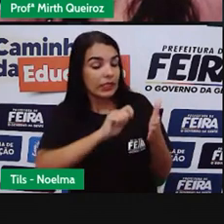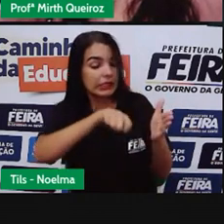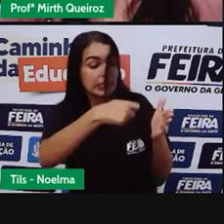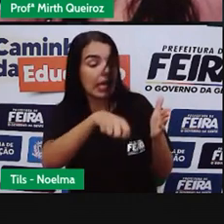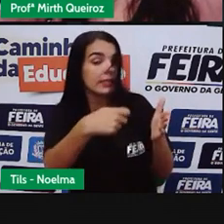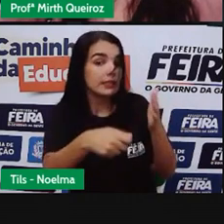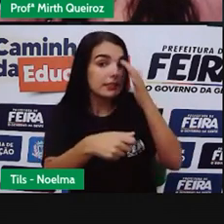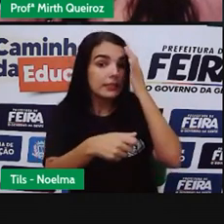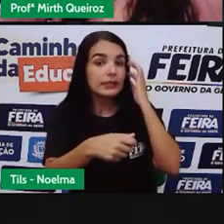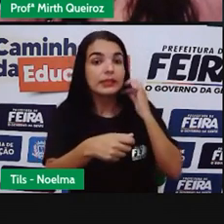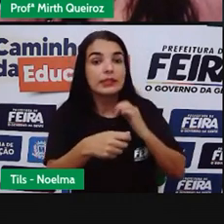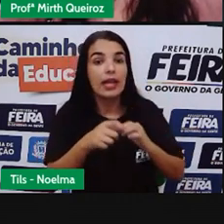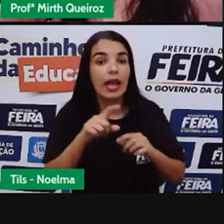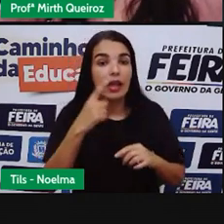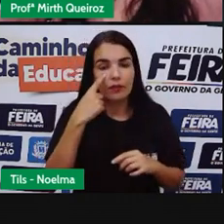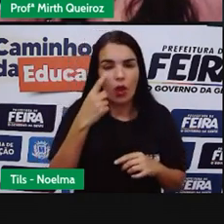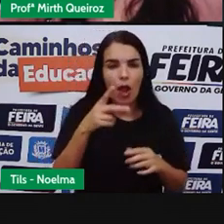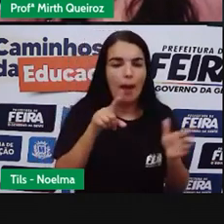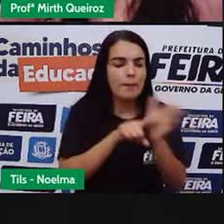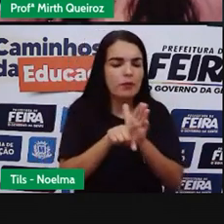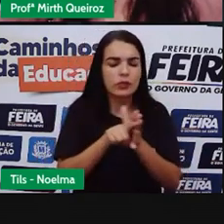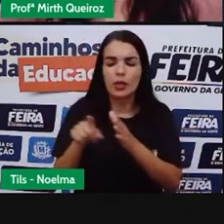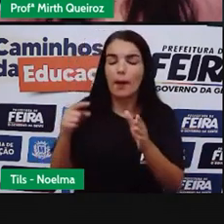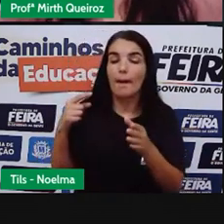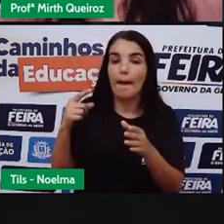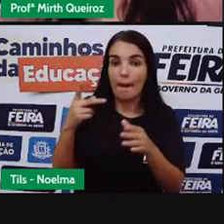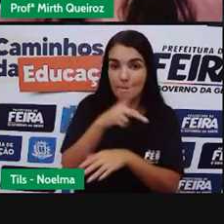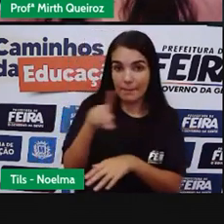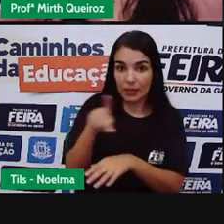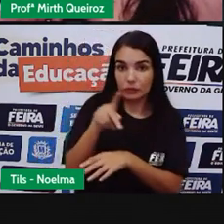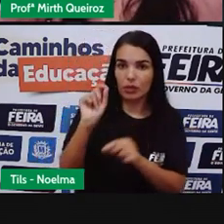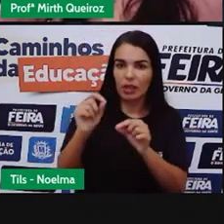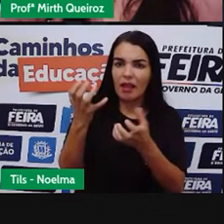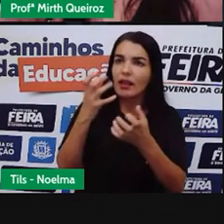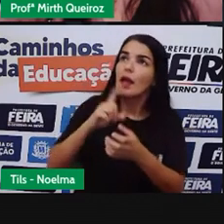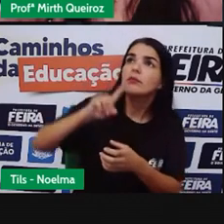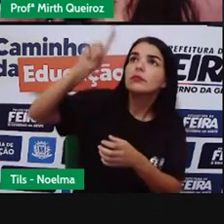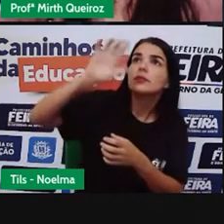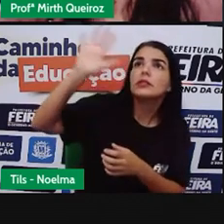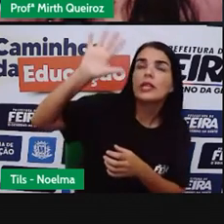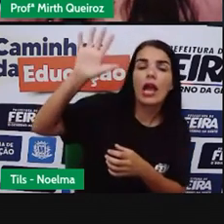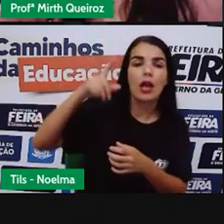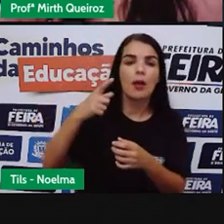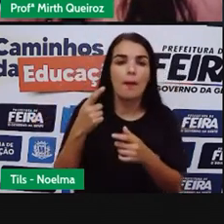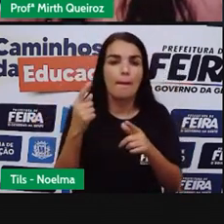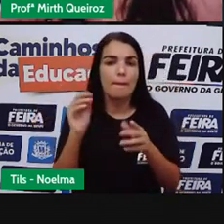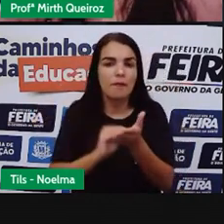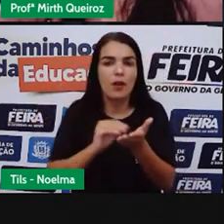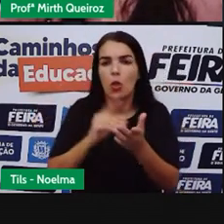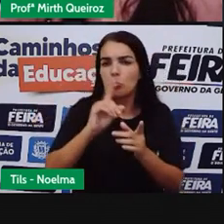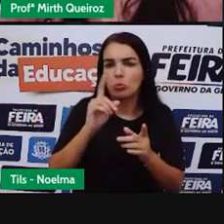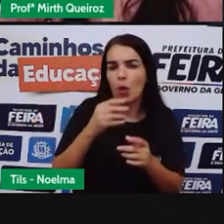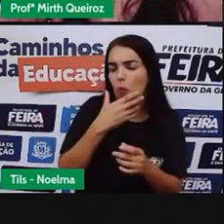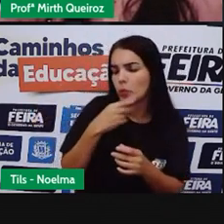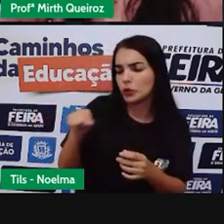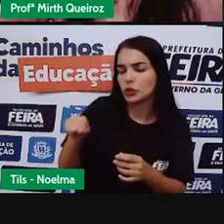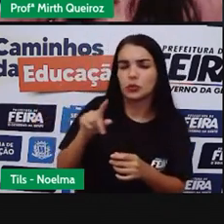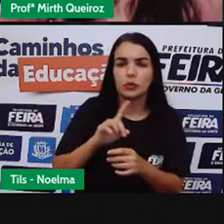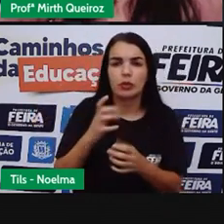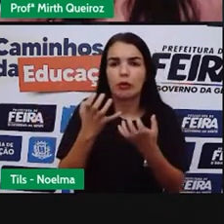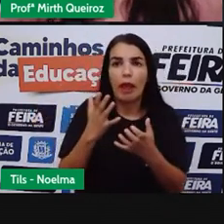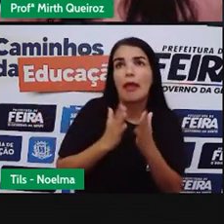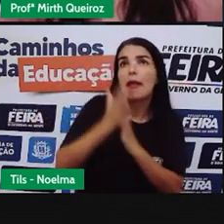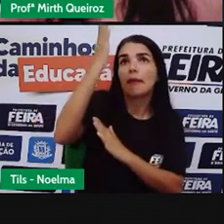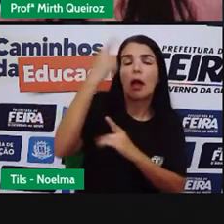esse exemplo. A professora perguntou quem quer ir para o céu, todos levantaram a mão, menos Joãozinho, porque não quer ir para o céu, é